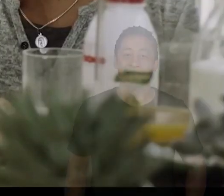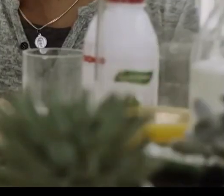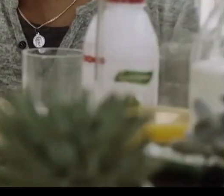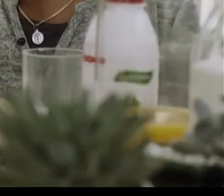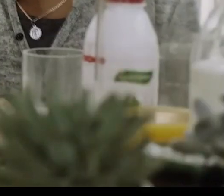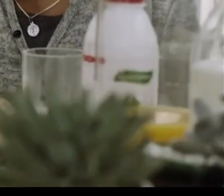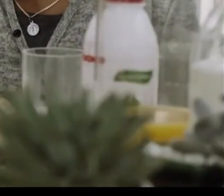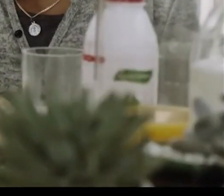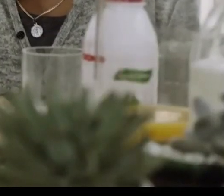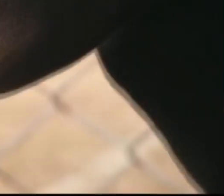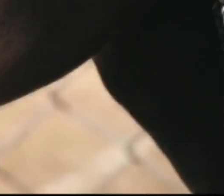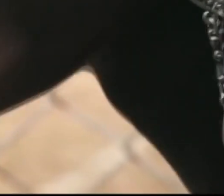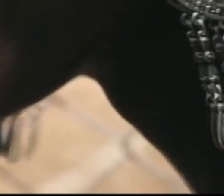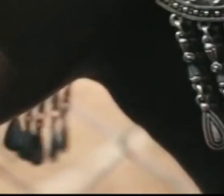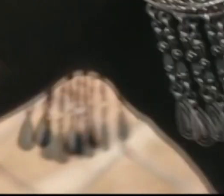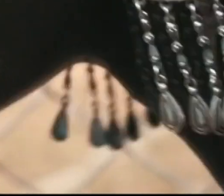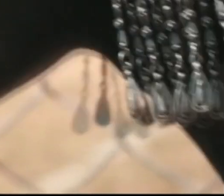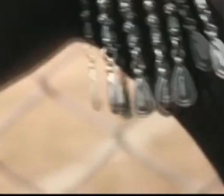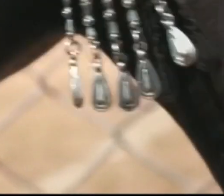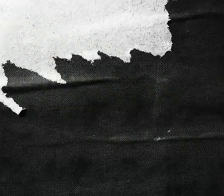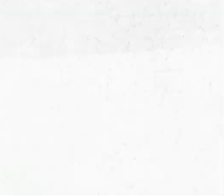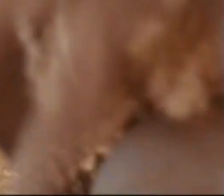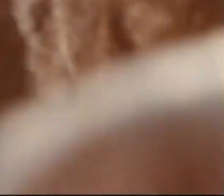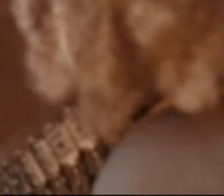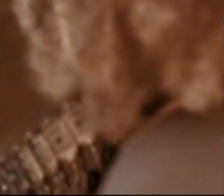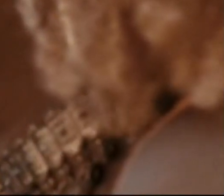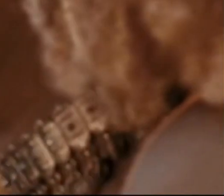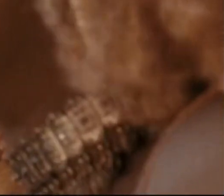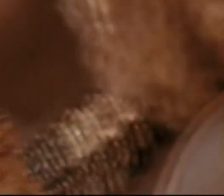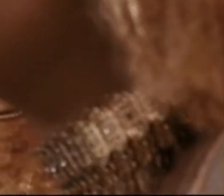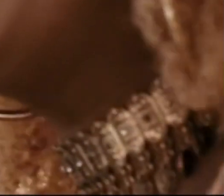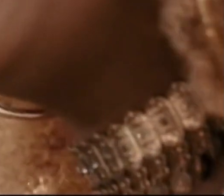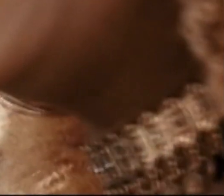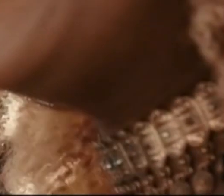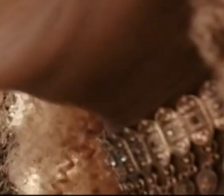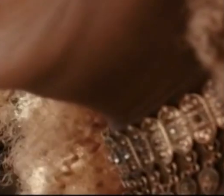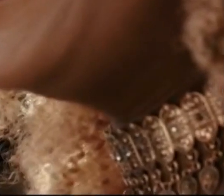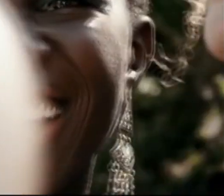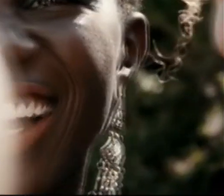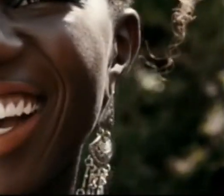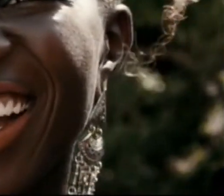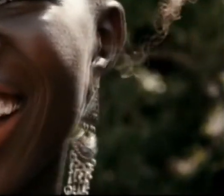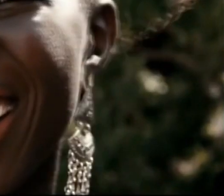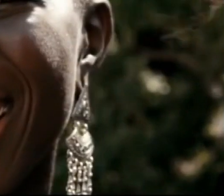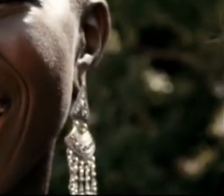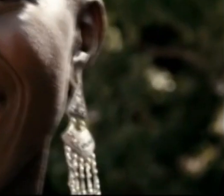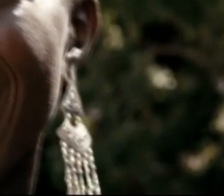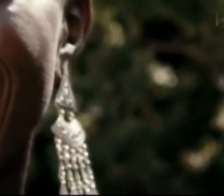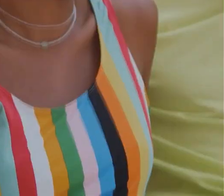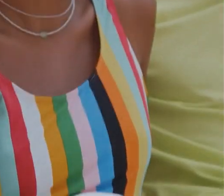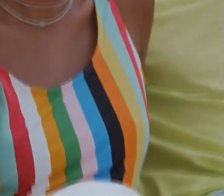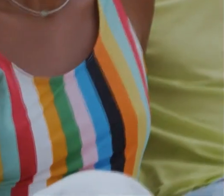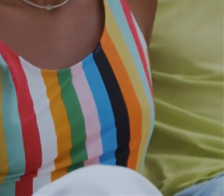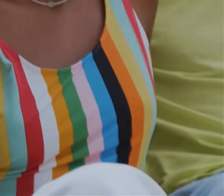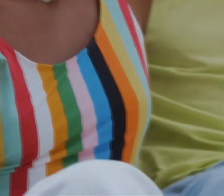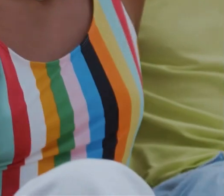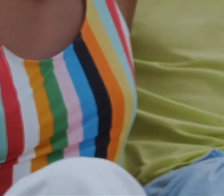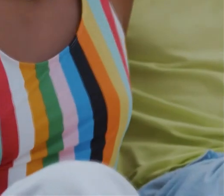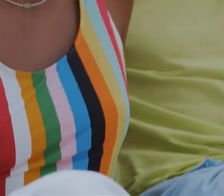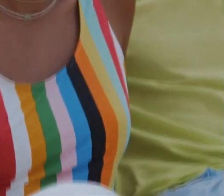Mas eu tô rindo à toa. Não que a vida esteja assim tão boa, mas o sorriso ajuda a